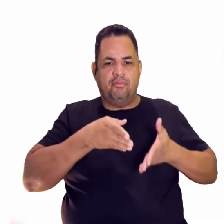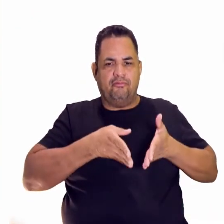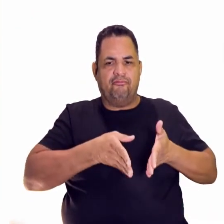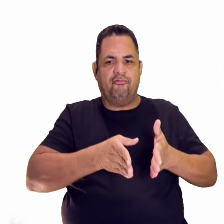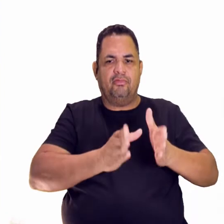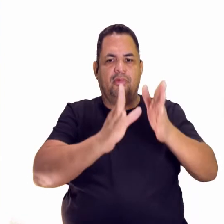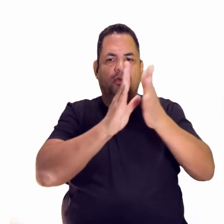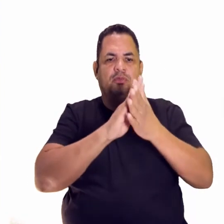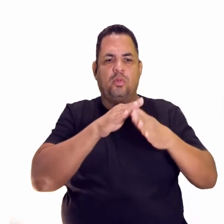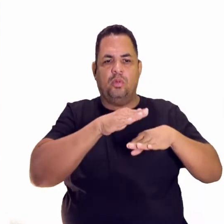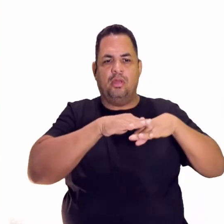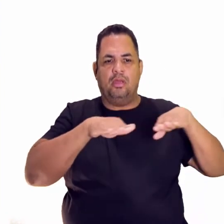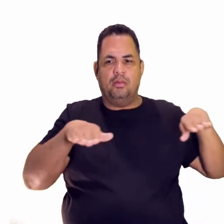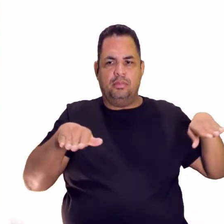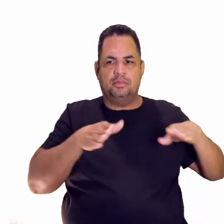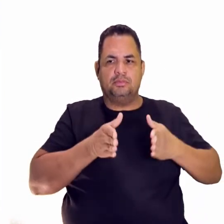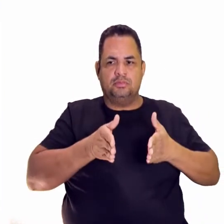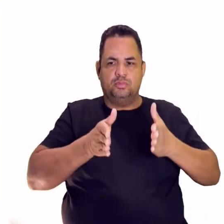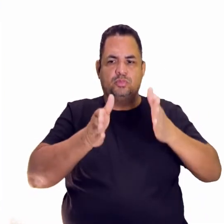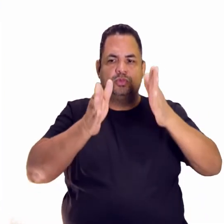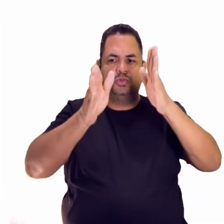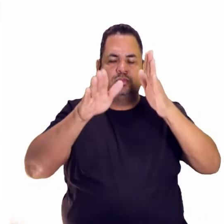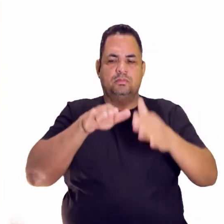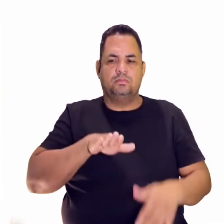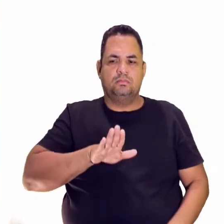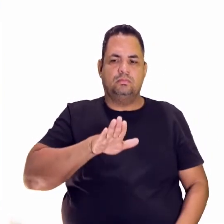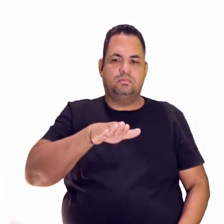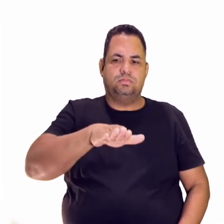gigantes, né?